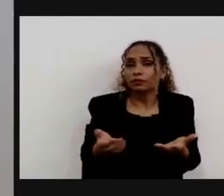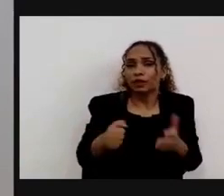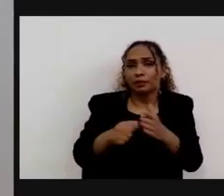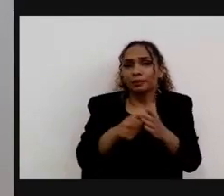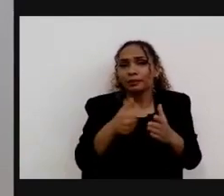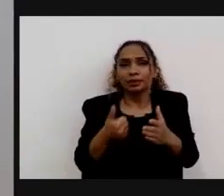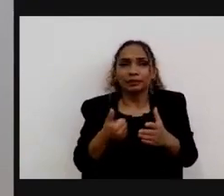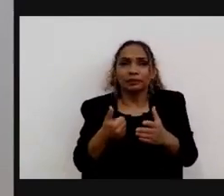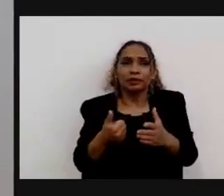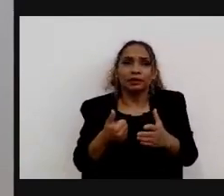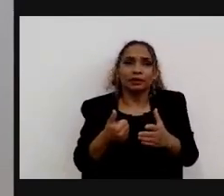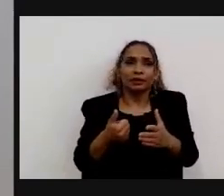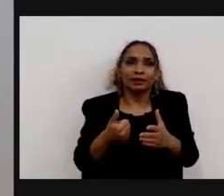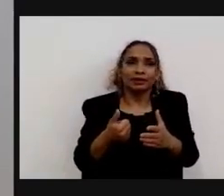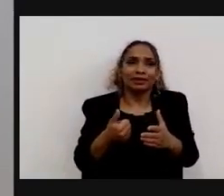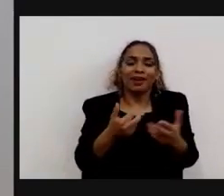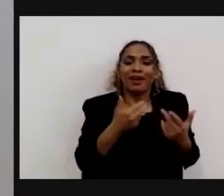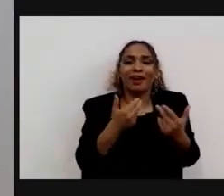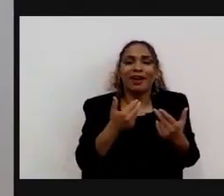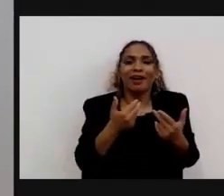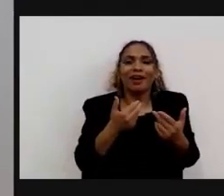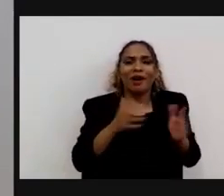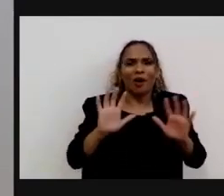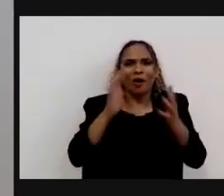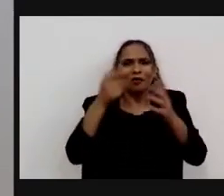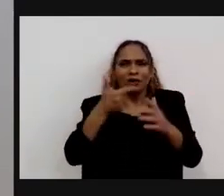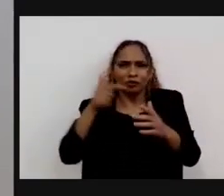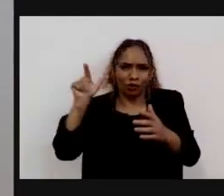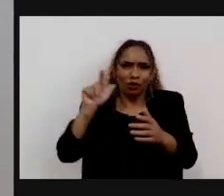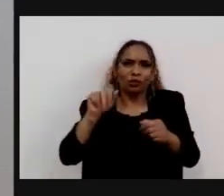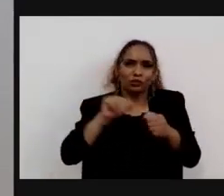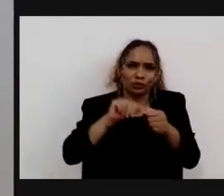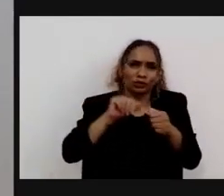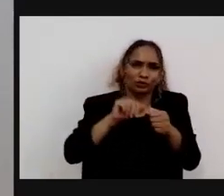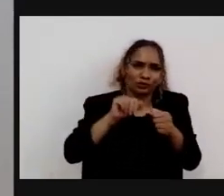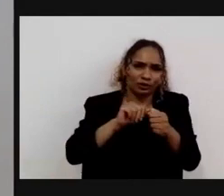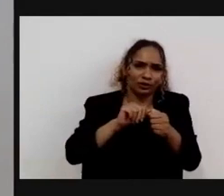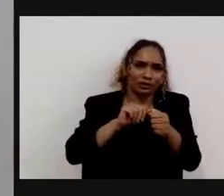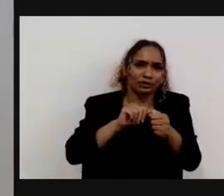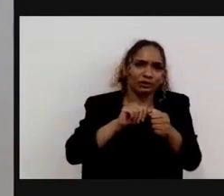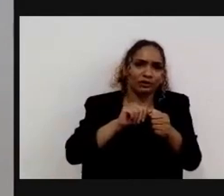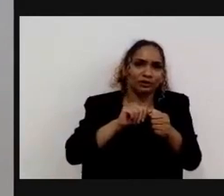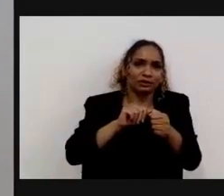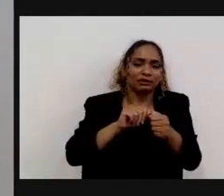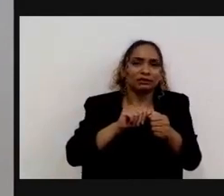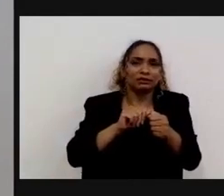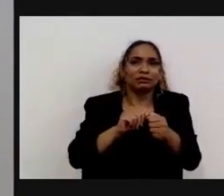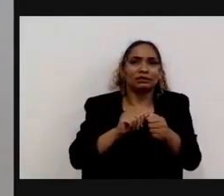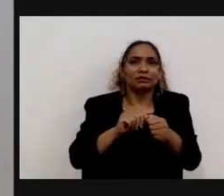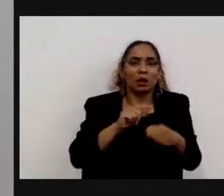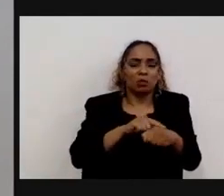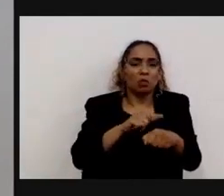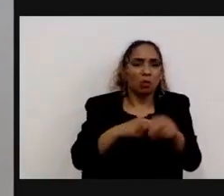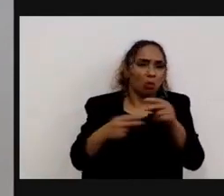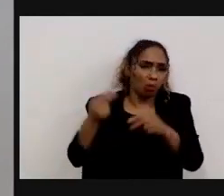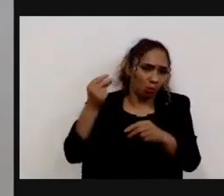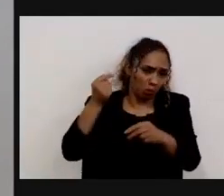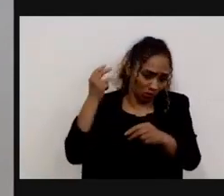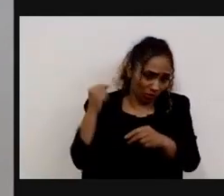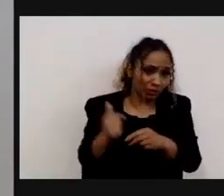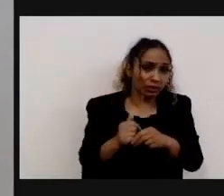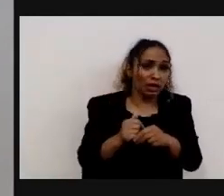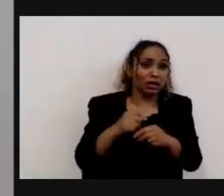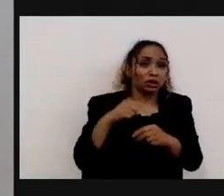questão é assim engraçado porque fizeram essa mesma pergunta para mim no evento que eu fui lá no fórum RNP é pouco tempo atrás e